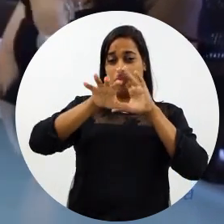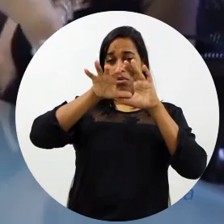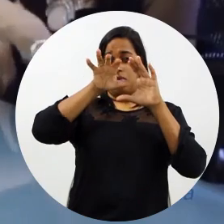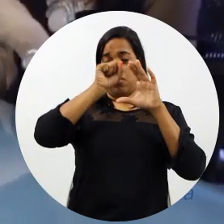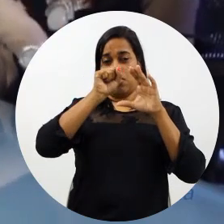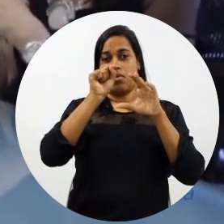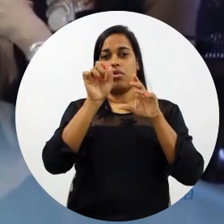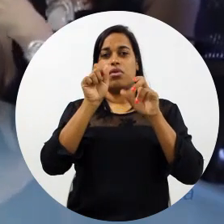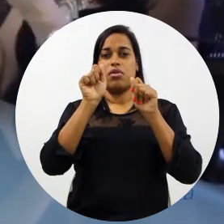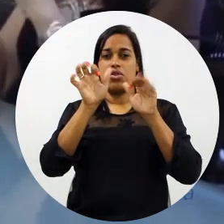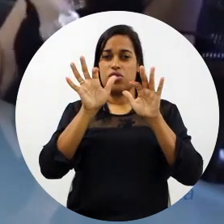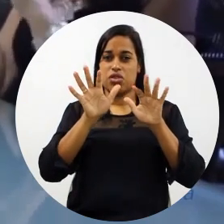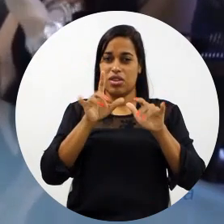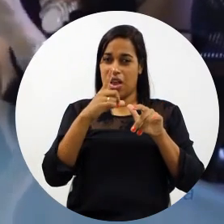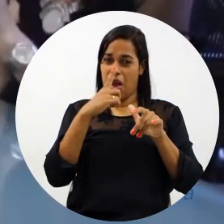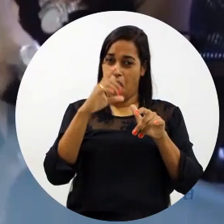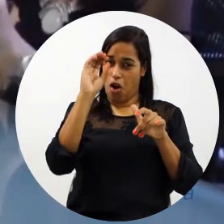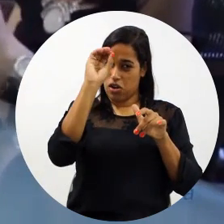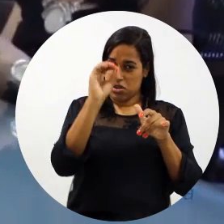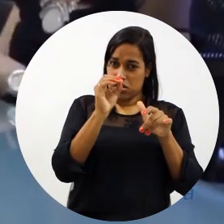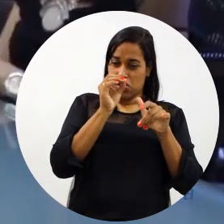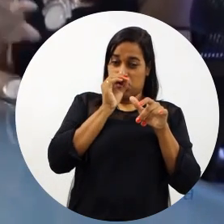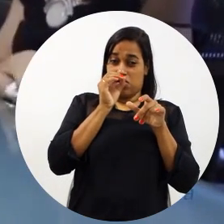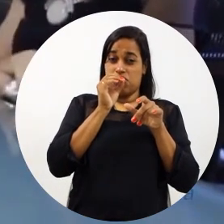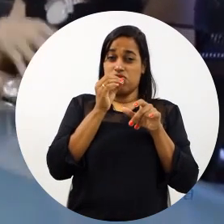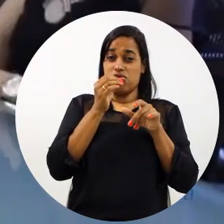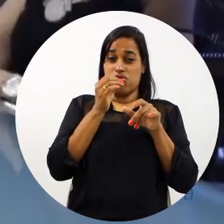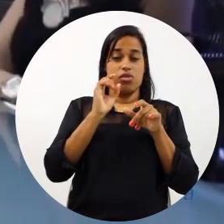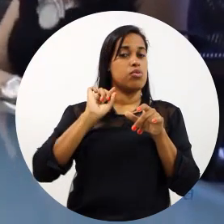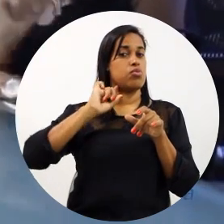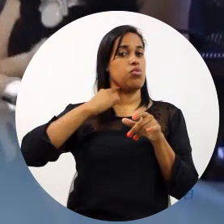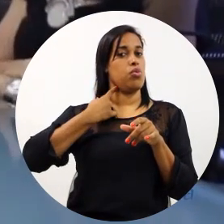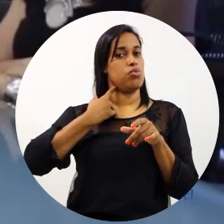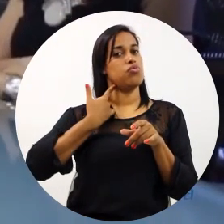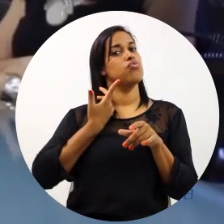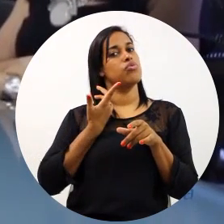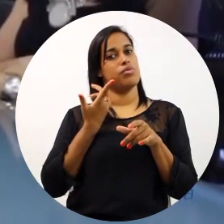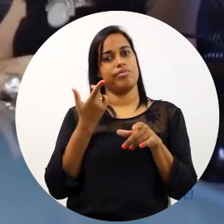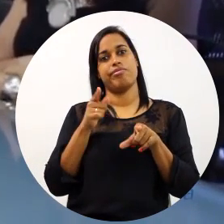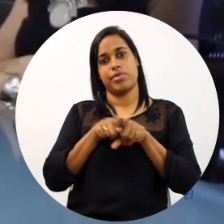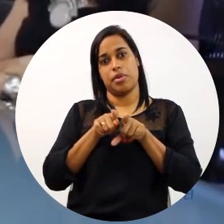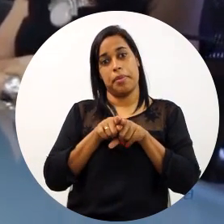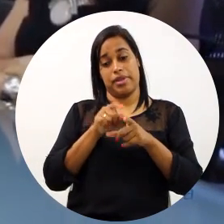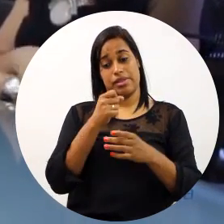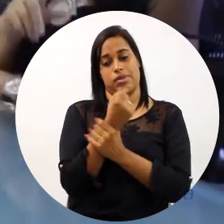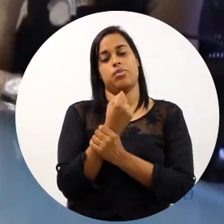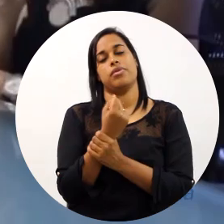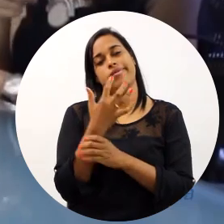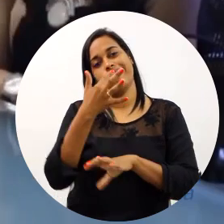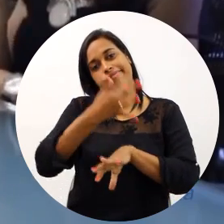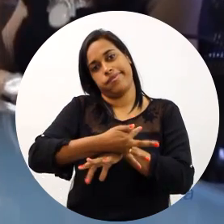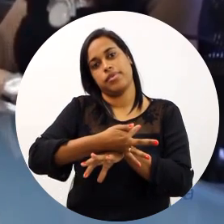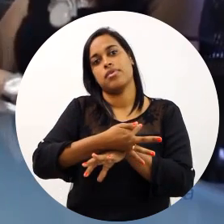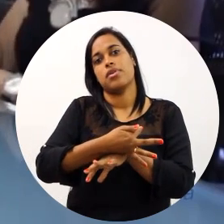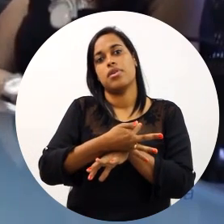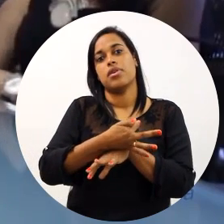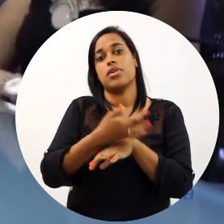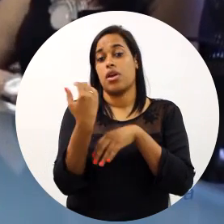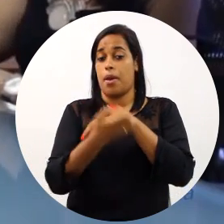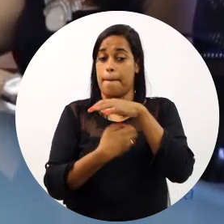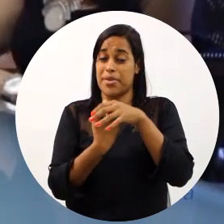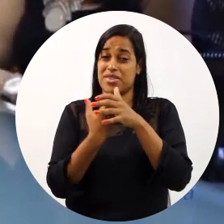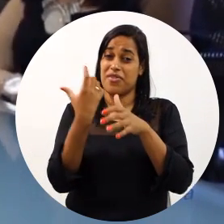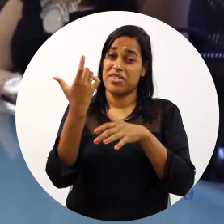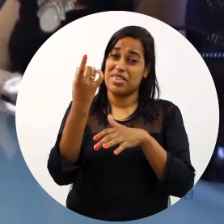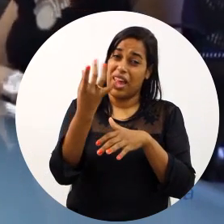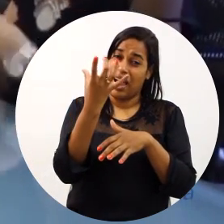de fumaça tóxica, enfim, teve algumas questões que não foram adequadas do ponto de vista da segurança. Então a empresa estava repetindo com